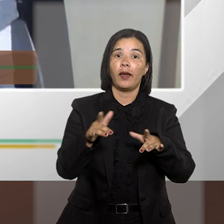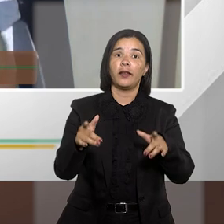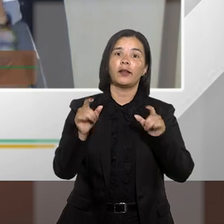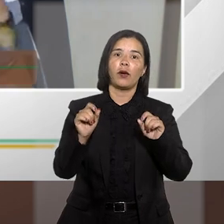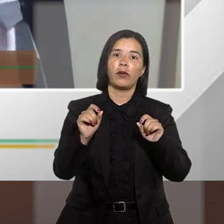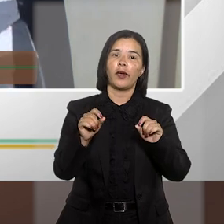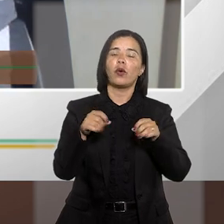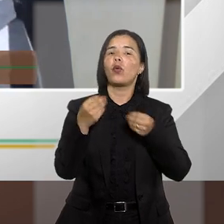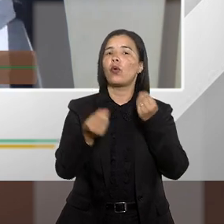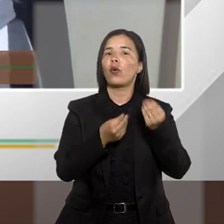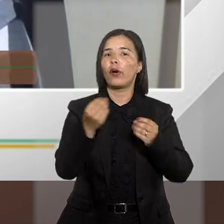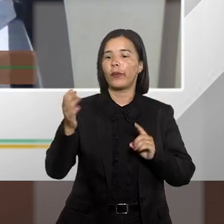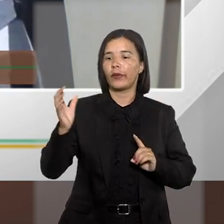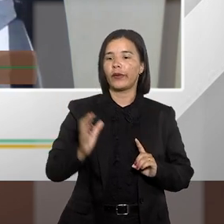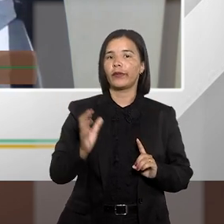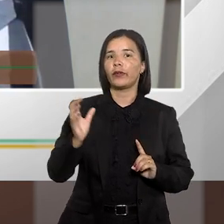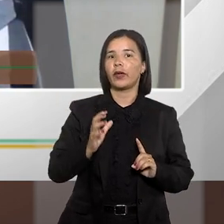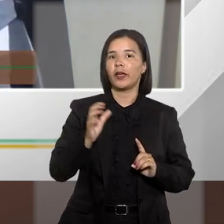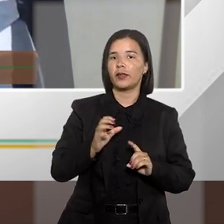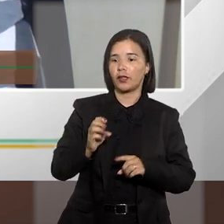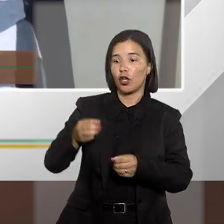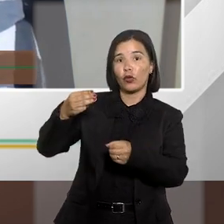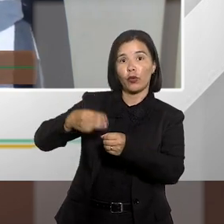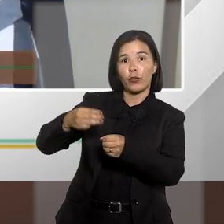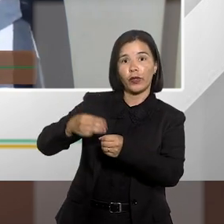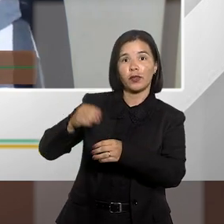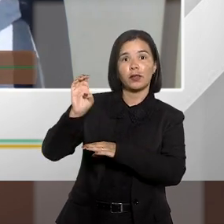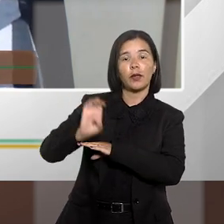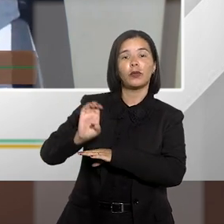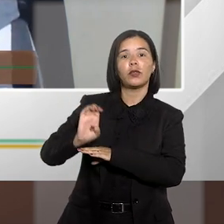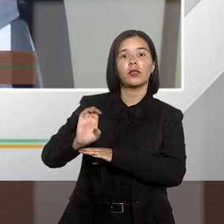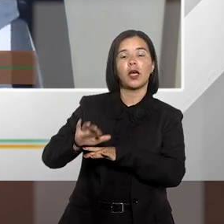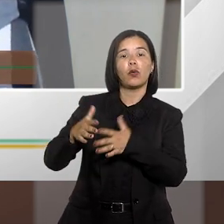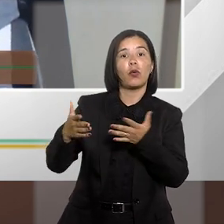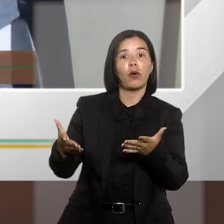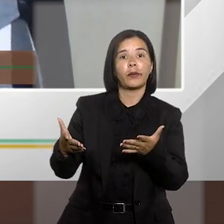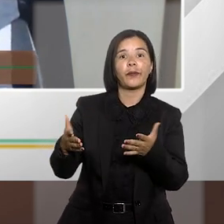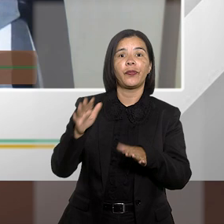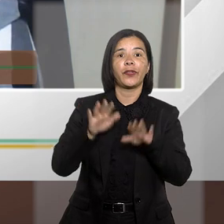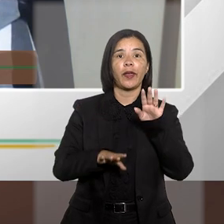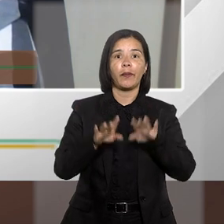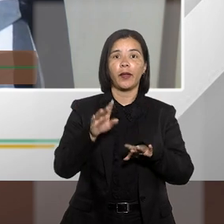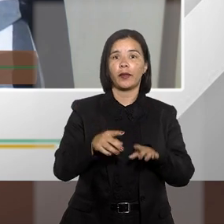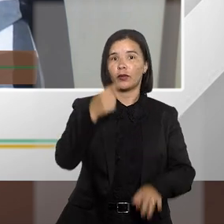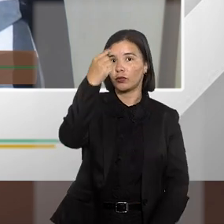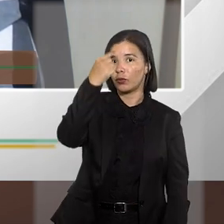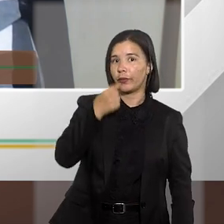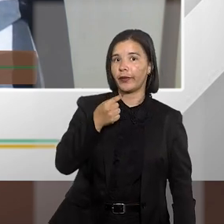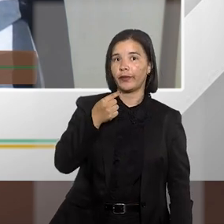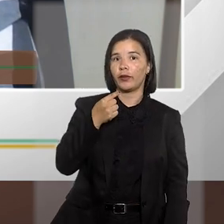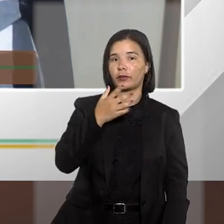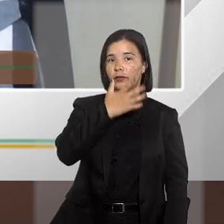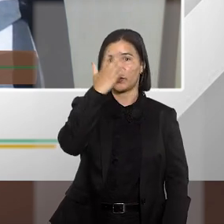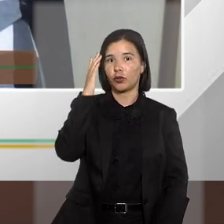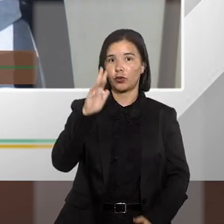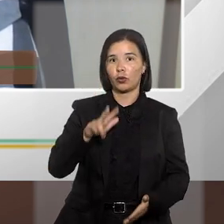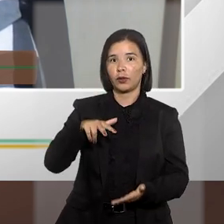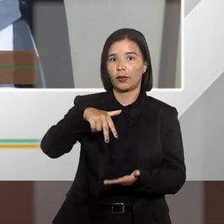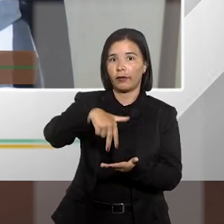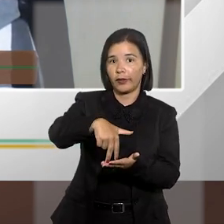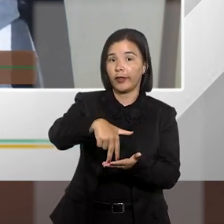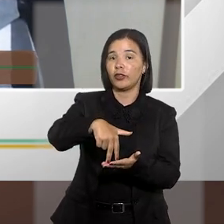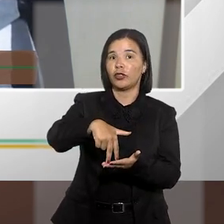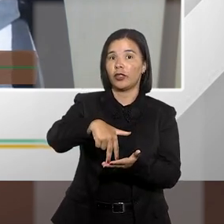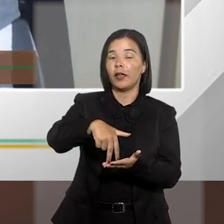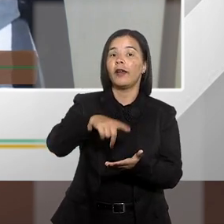por influenciar a política no município e no estado. Então, dependendo do perfil daquele que está à frente do estado brasileiro,